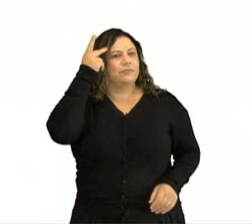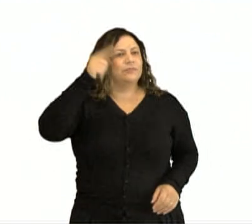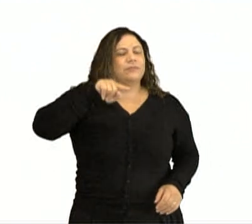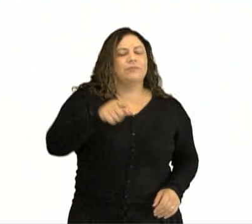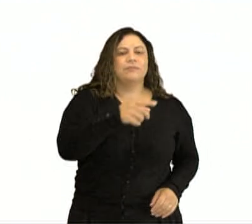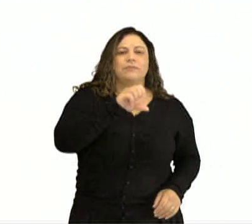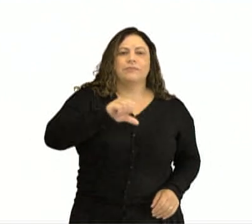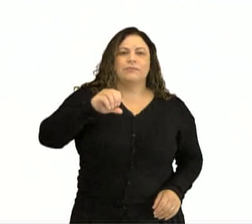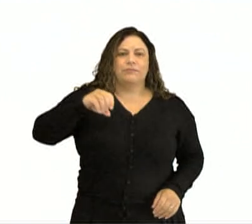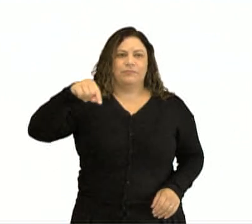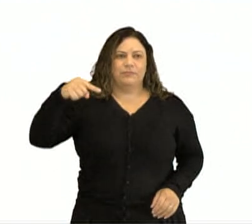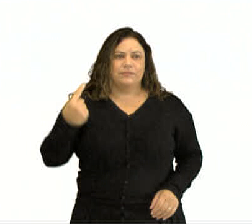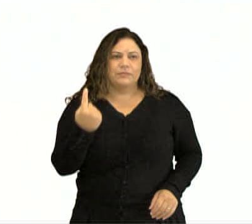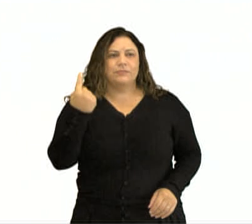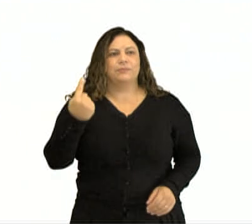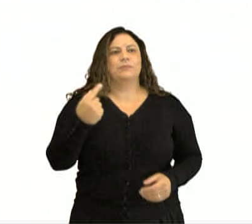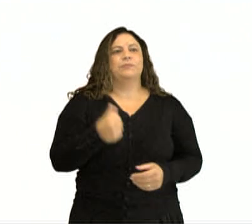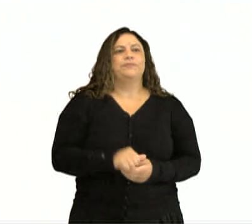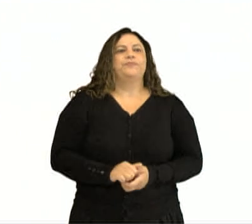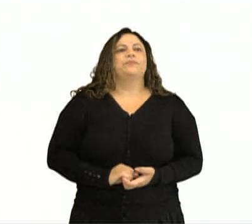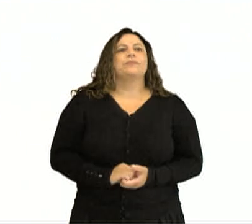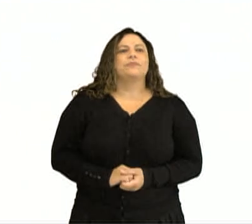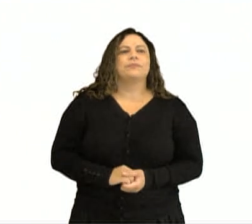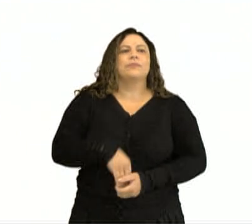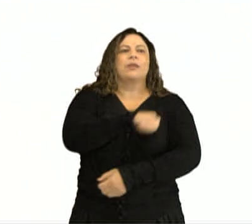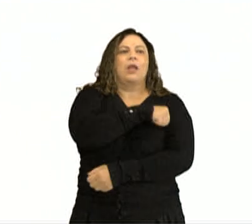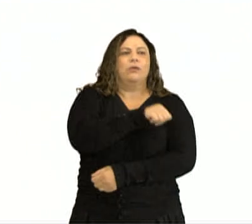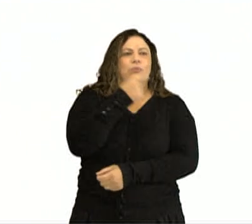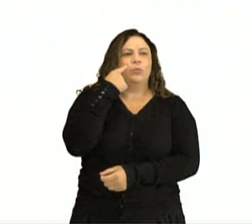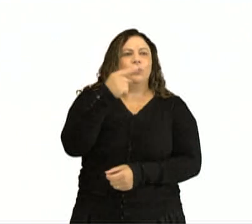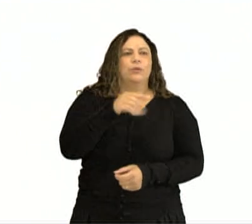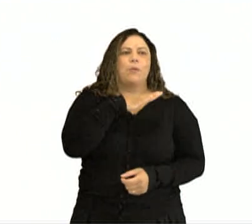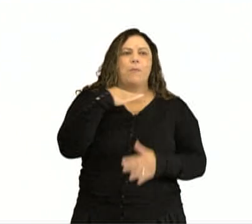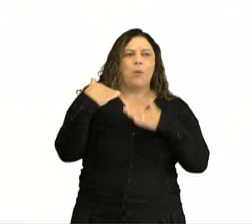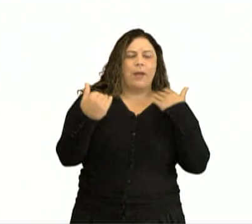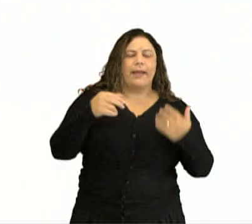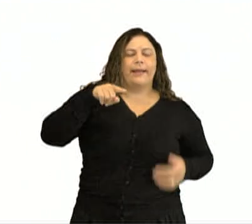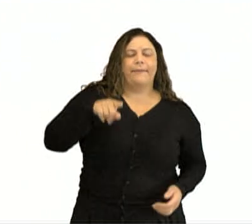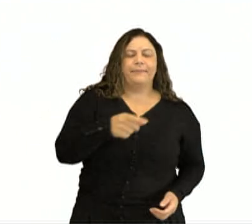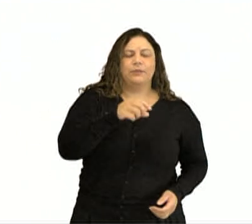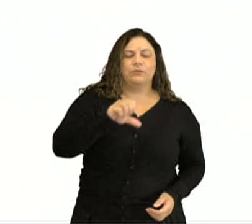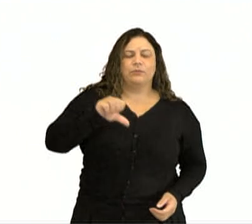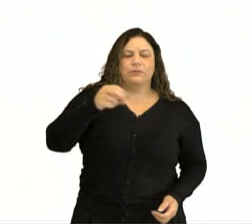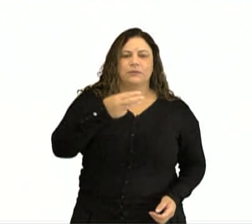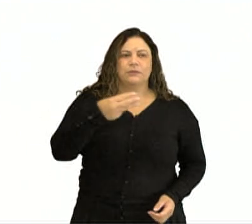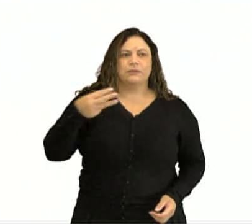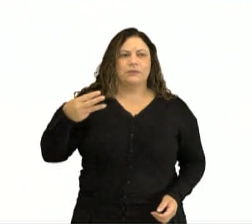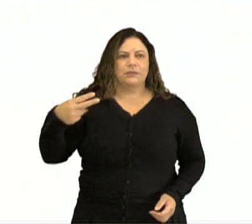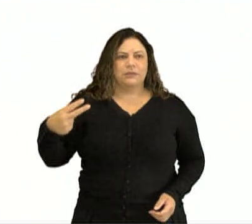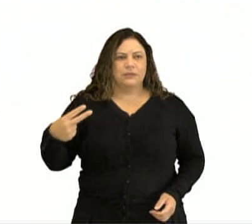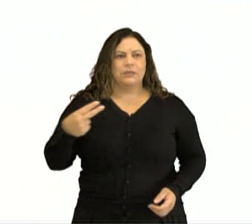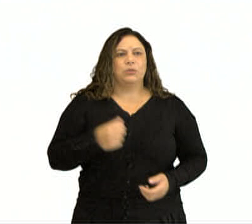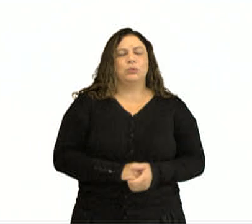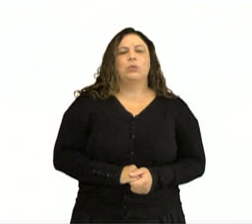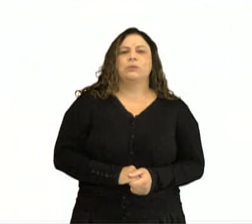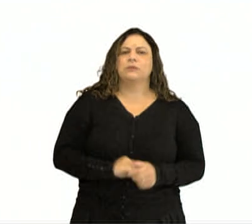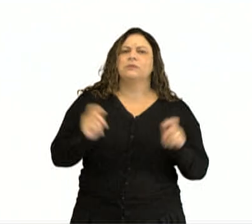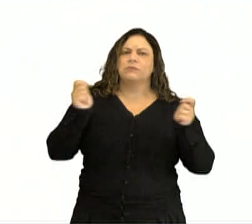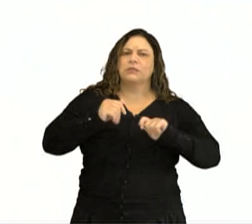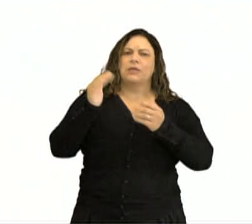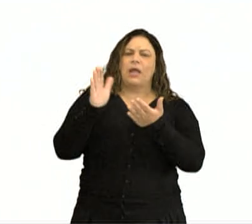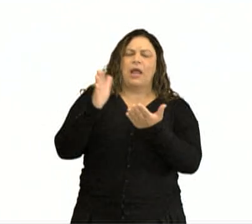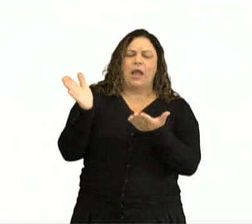conto Coríntias, 2 verso palestra 1, está em uma coletânea de sua